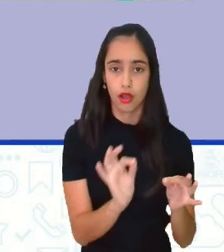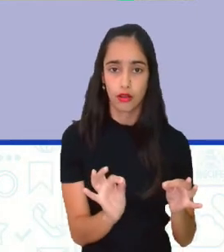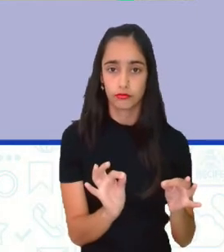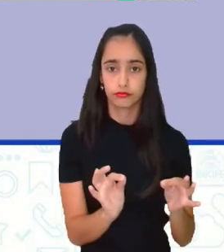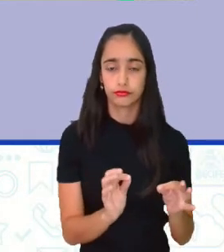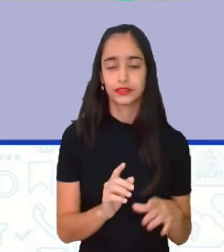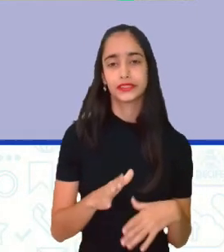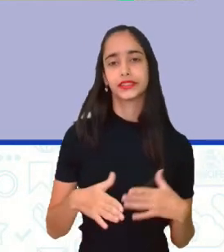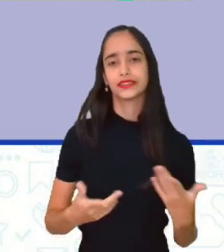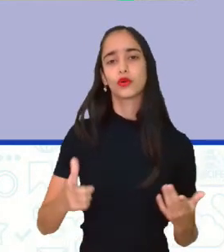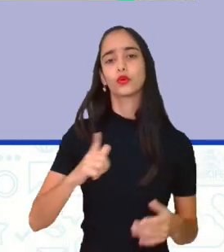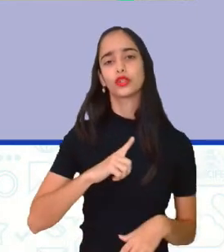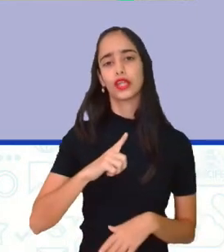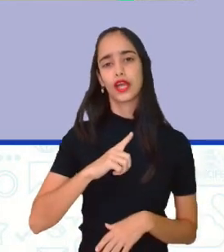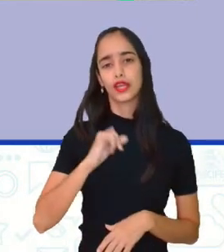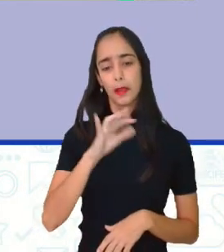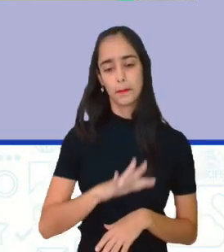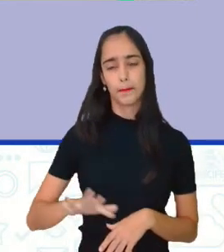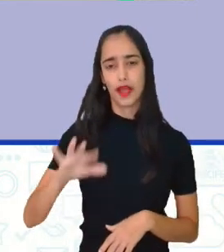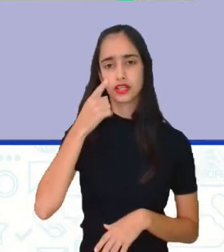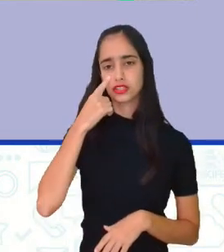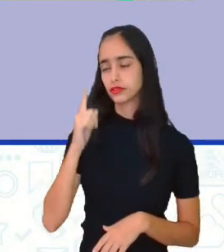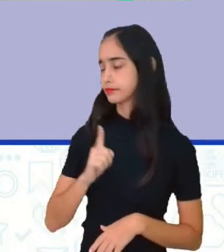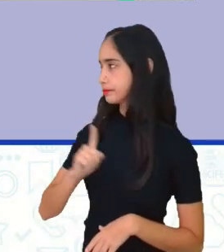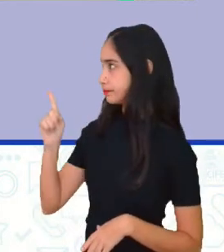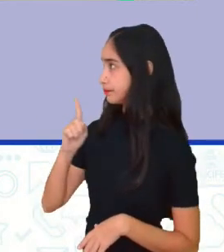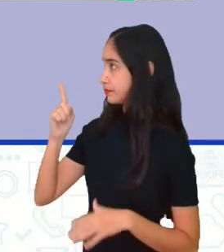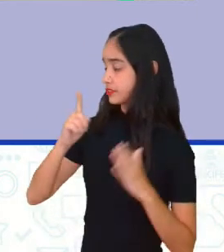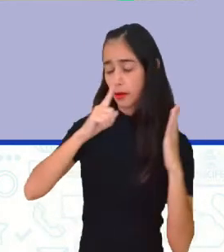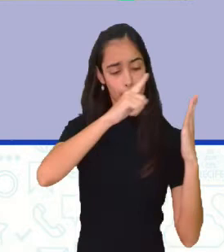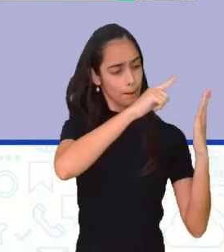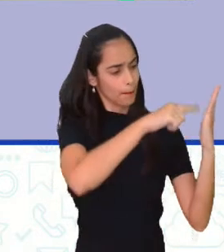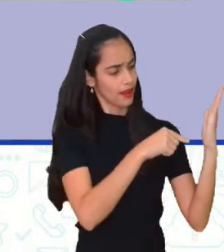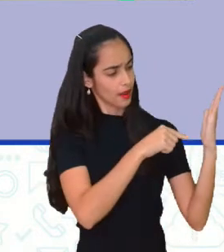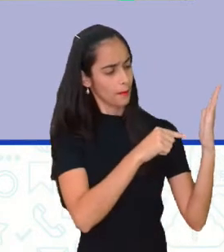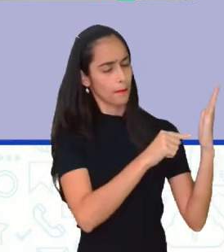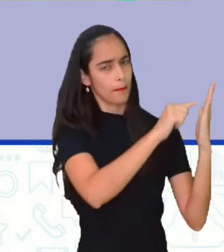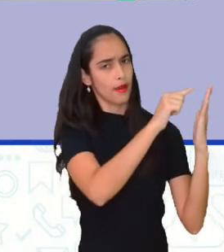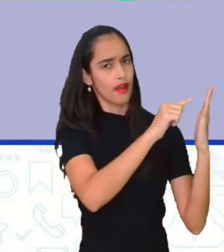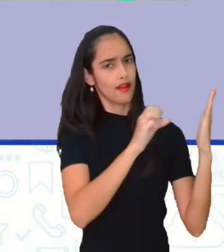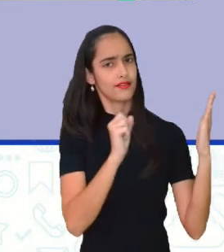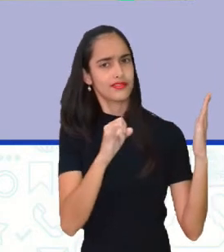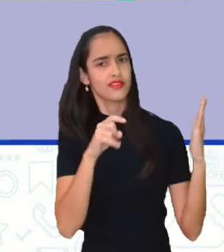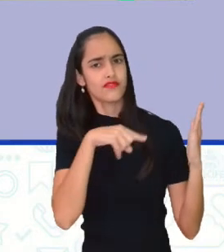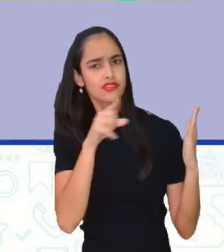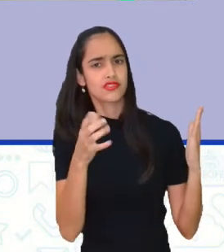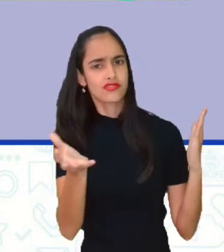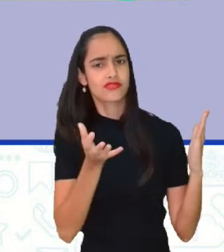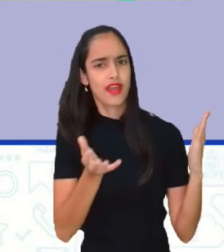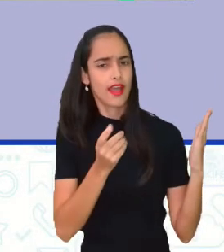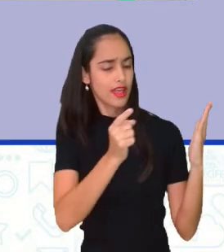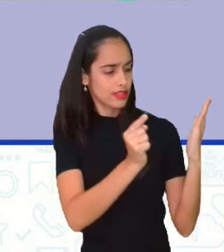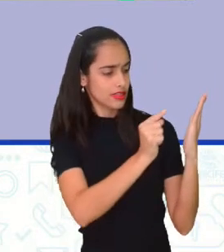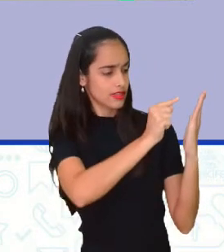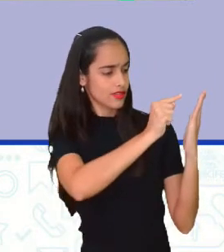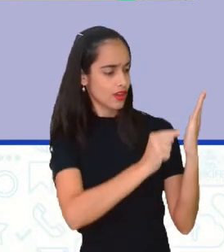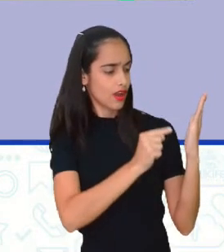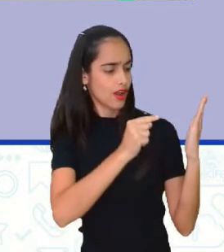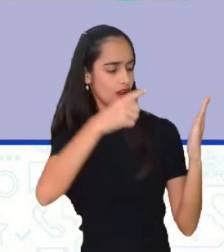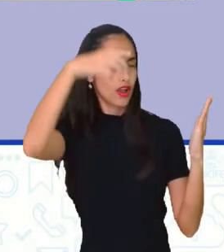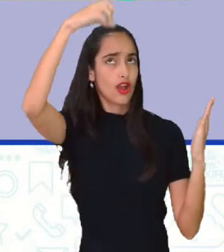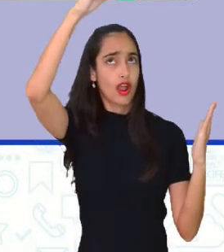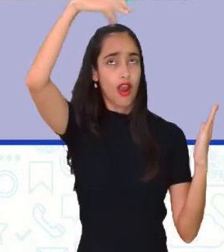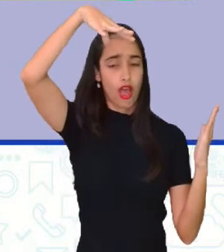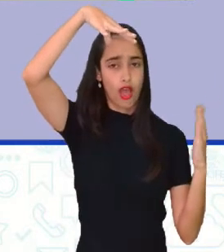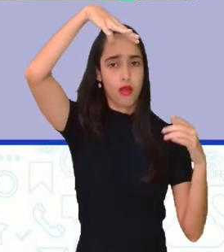né? Você quer desligar, você vai trocar uma lâmpada na sua casa, então vai lá, desliga a chave ali para que você